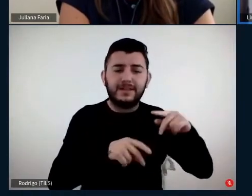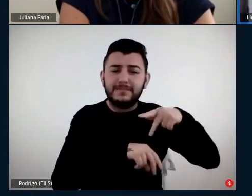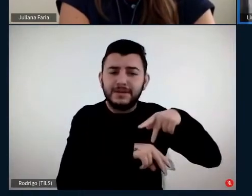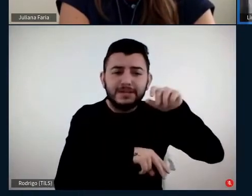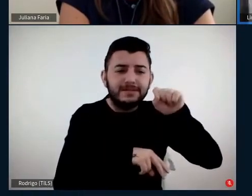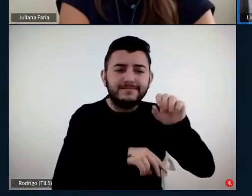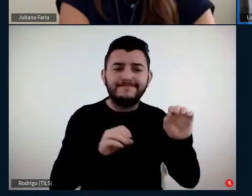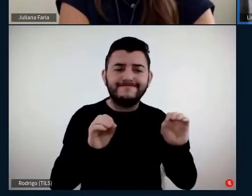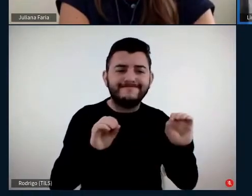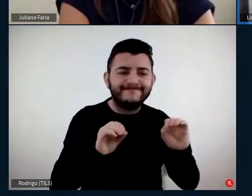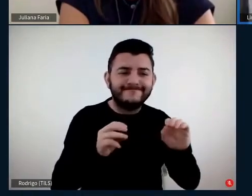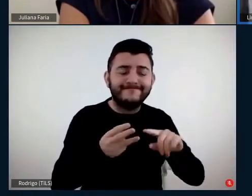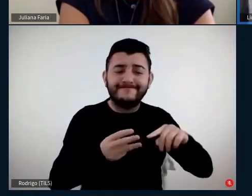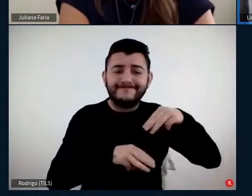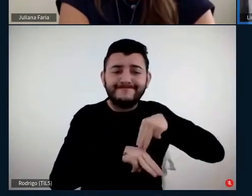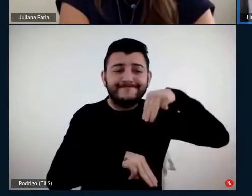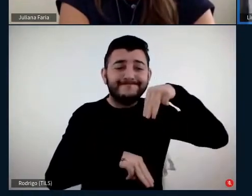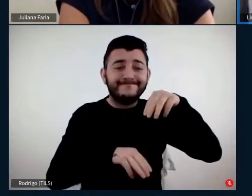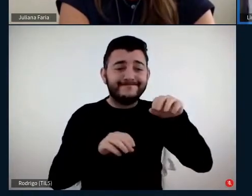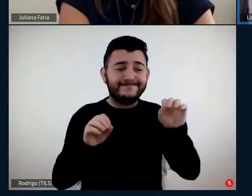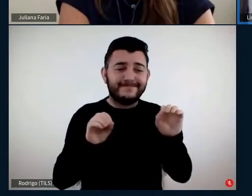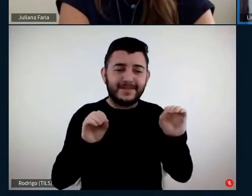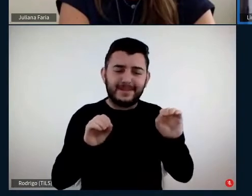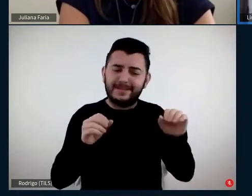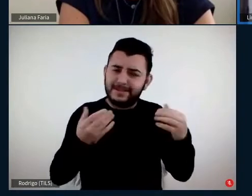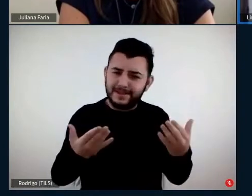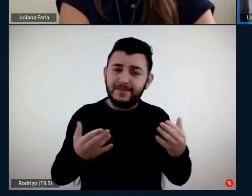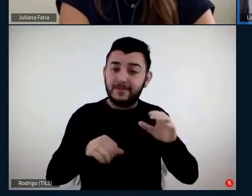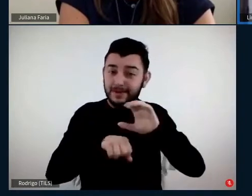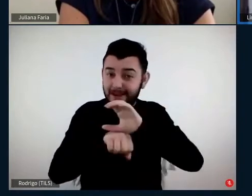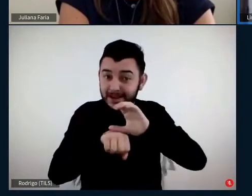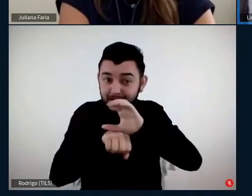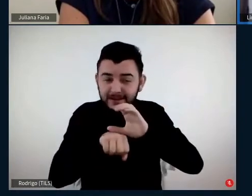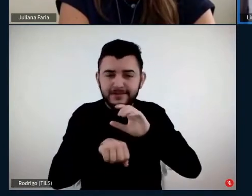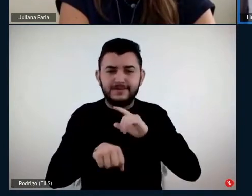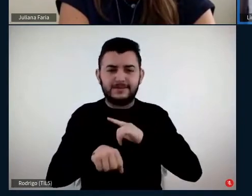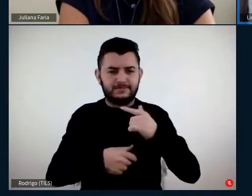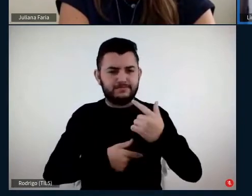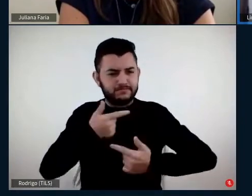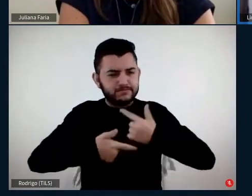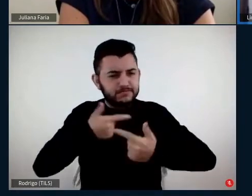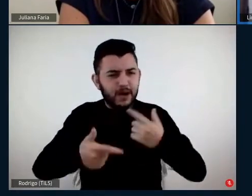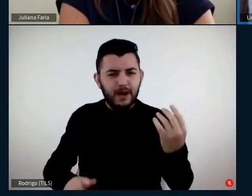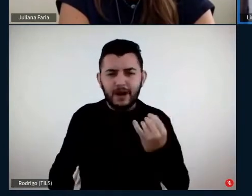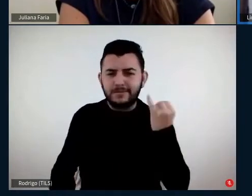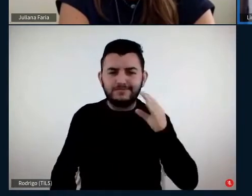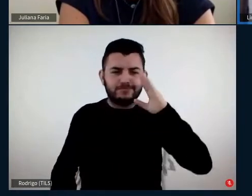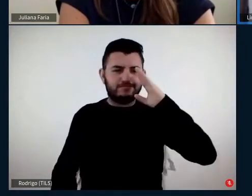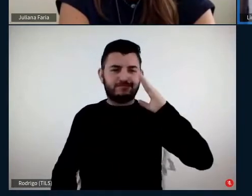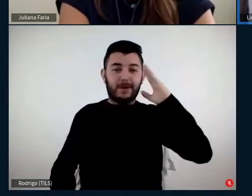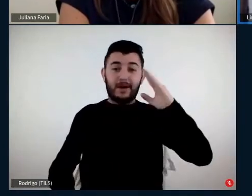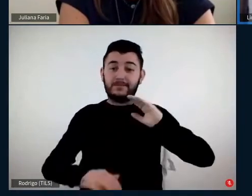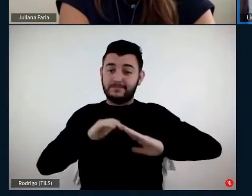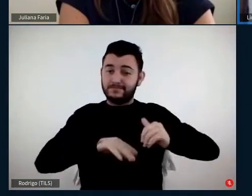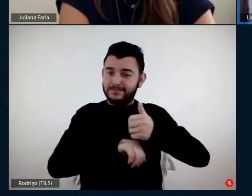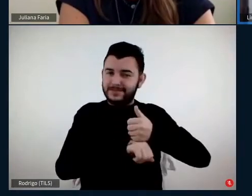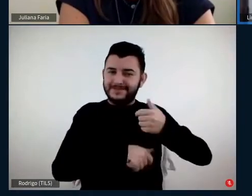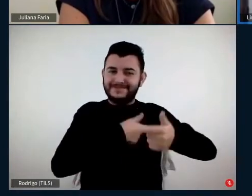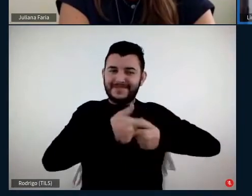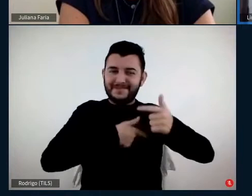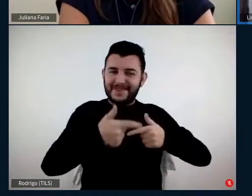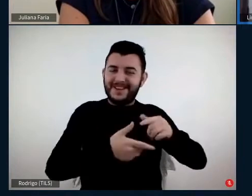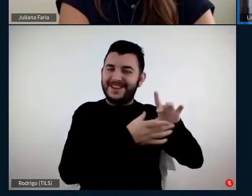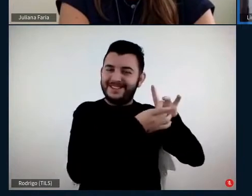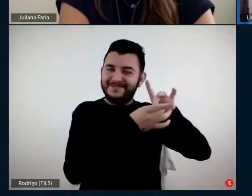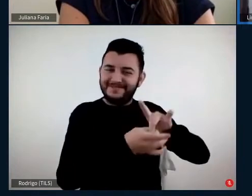Né? Então, ele é muito importante nesse papel de formar os profissionais que vão atuar como intérpretes educacionais, principalmente